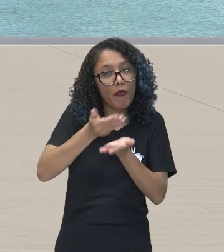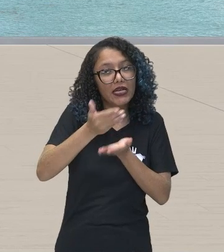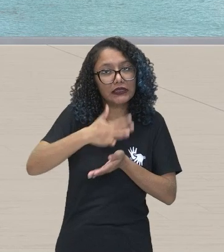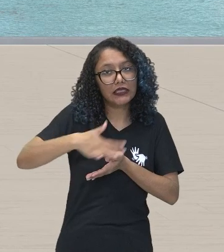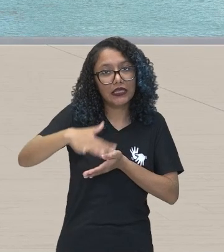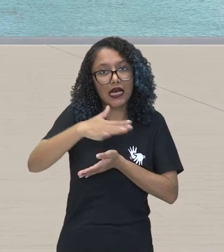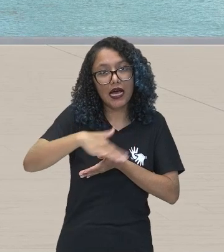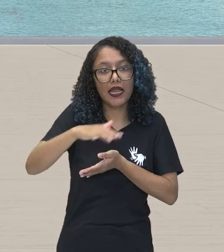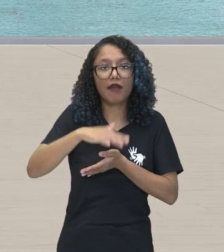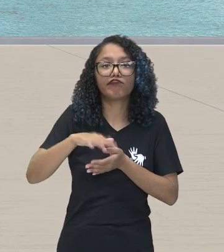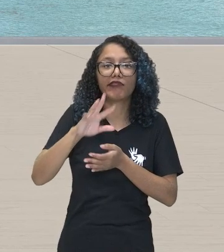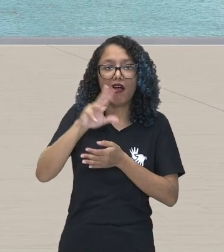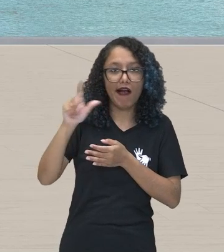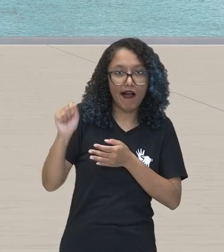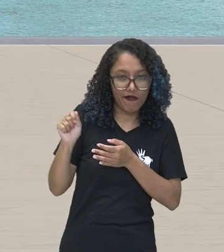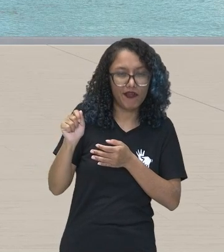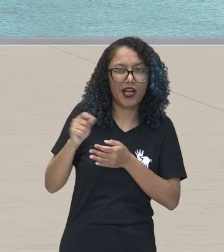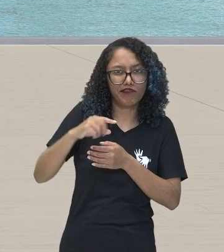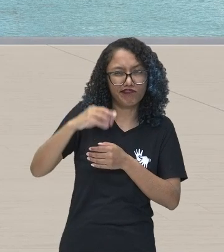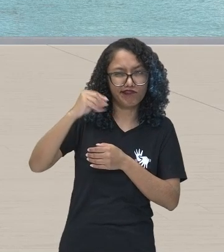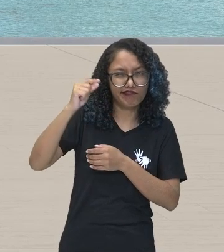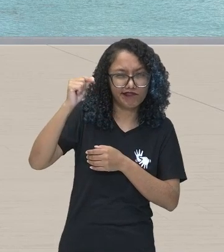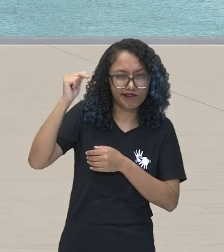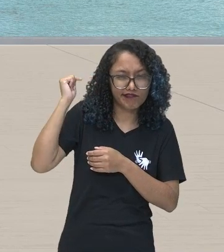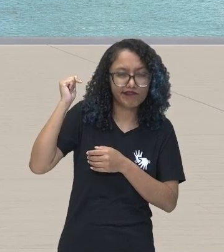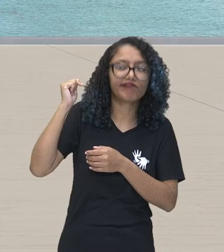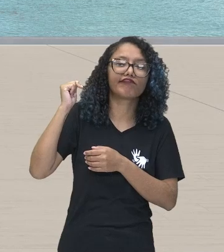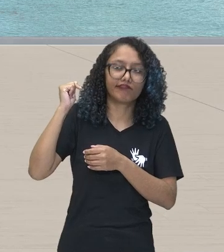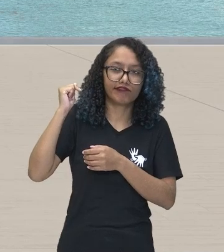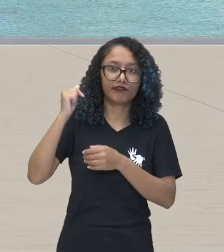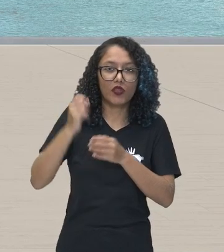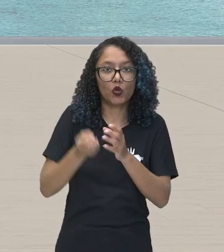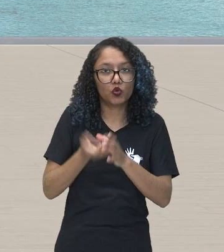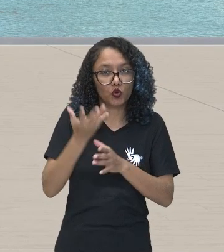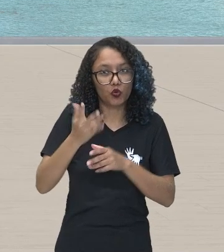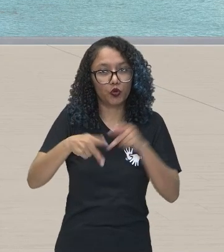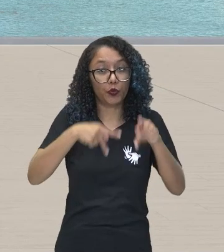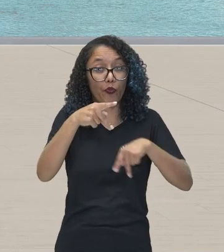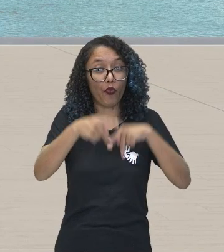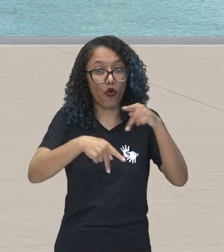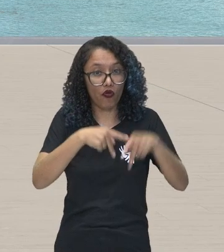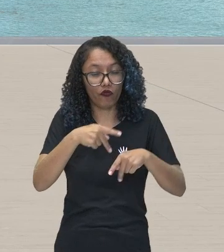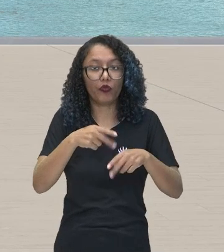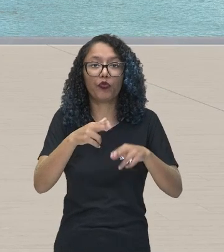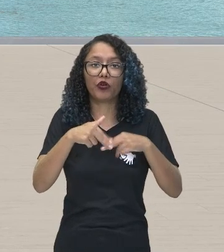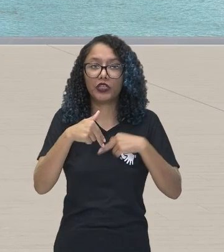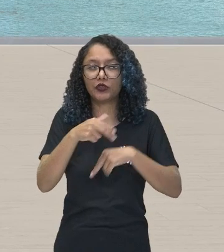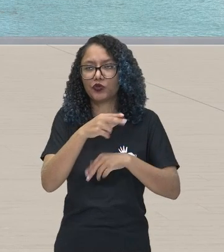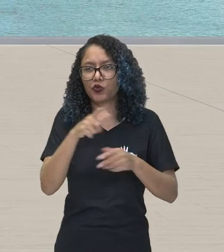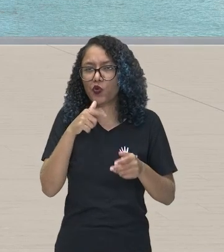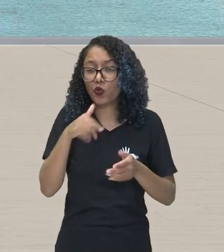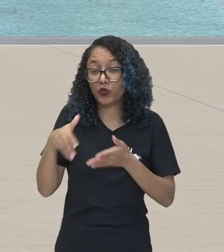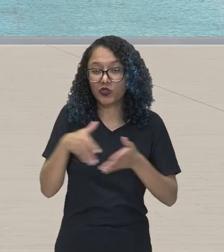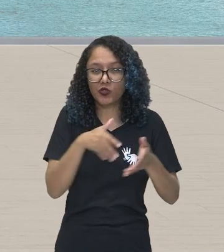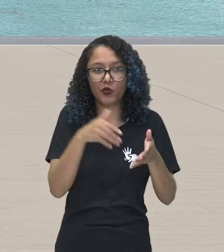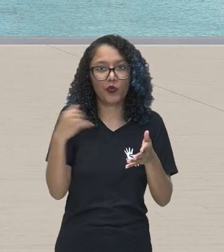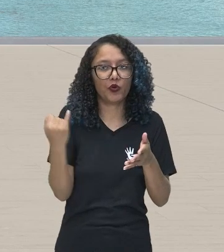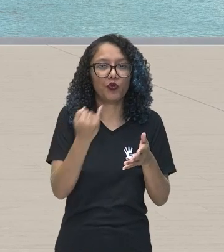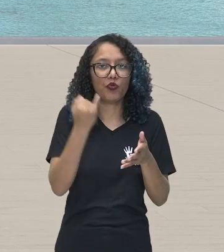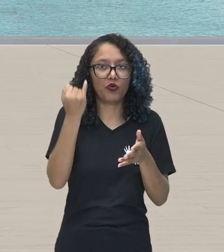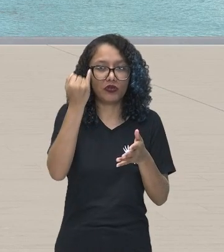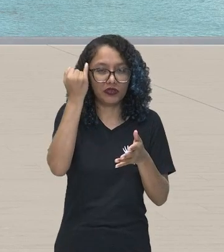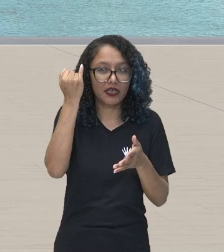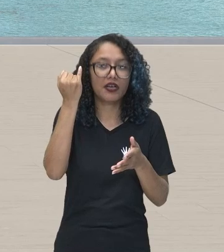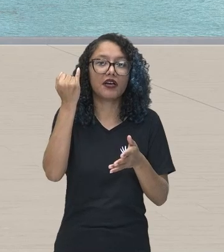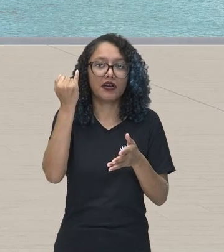atrás, tá? Então, esses rios, eles vão ser importantes, né, para ocorrer o desenvolvimento dessas